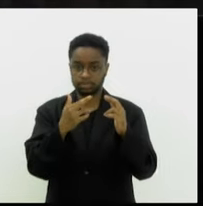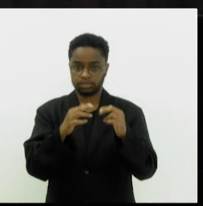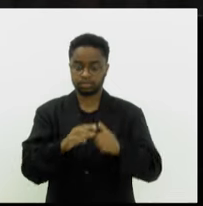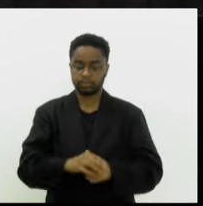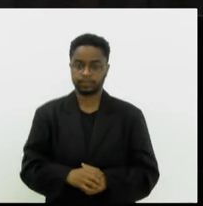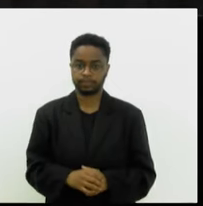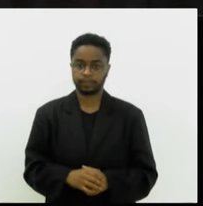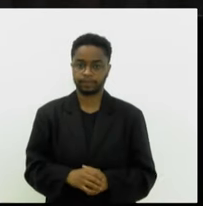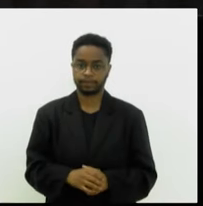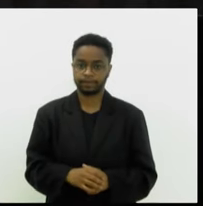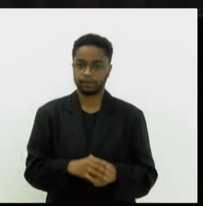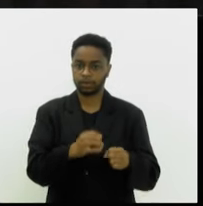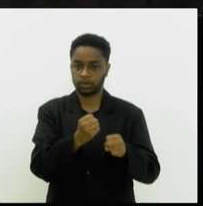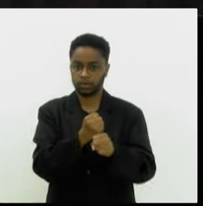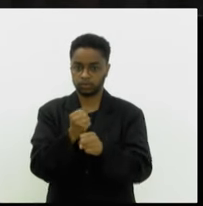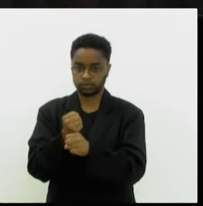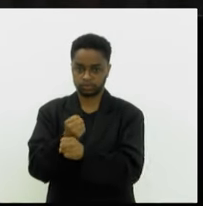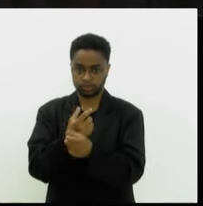de construção,